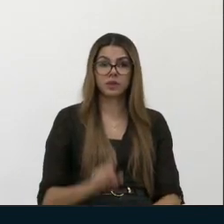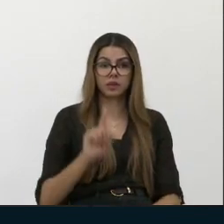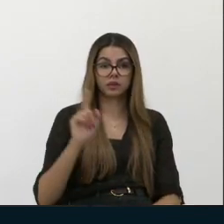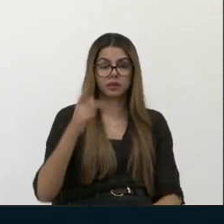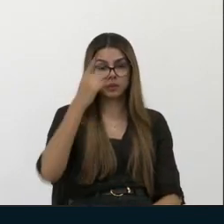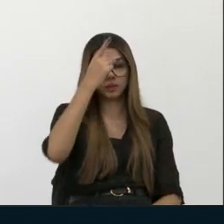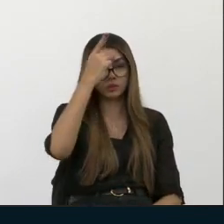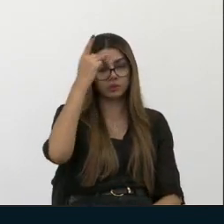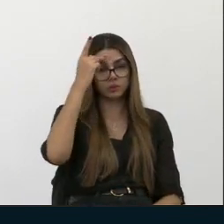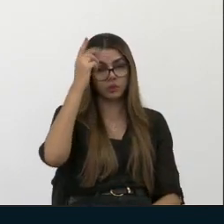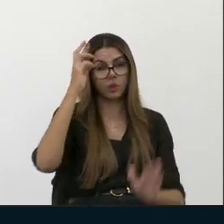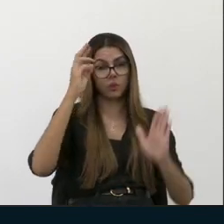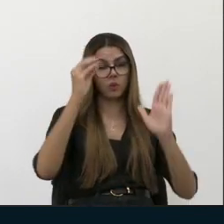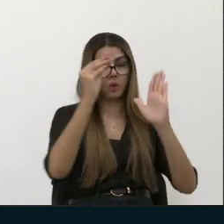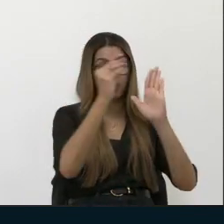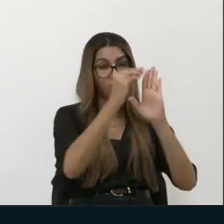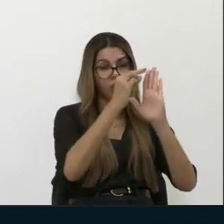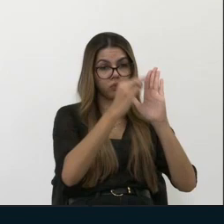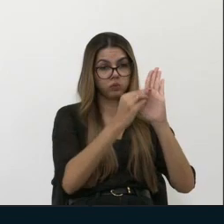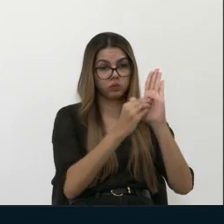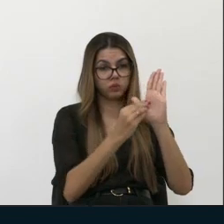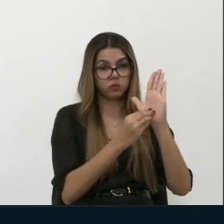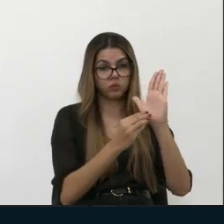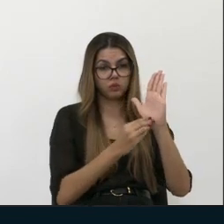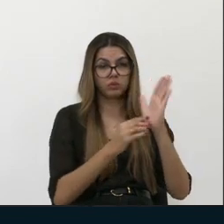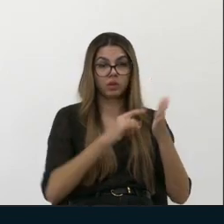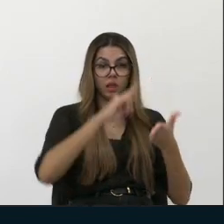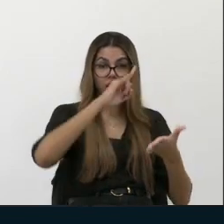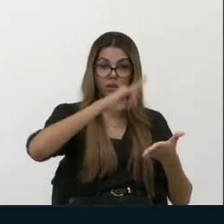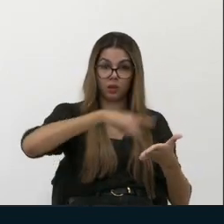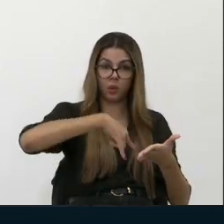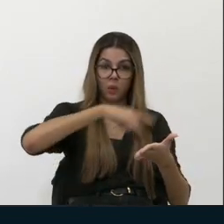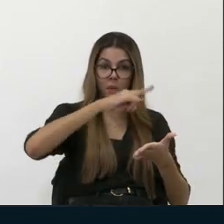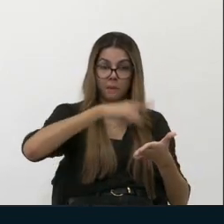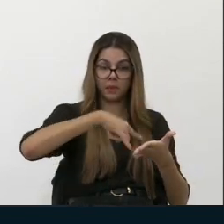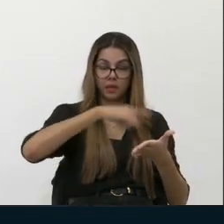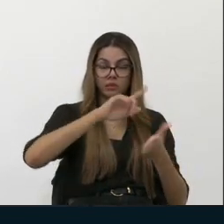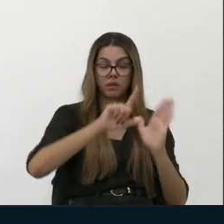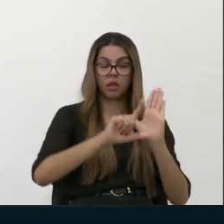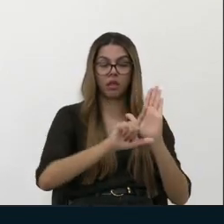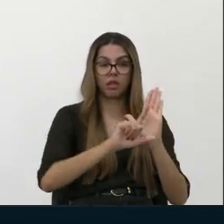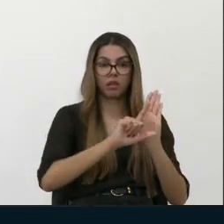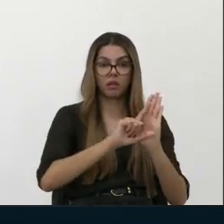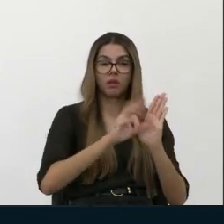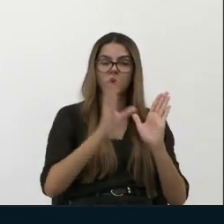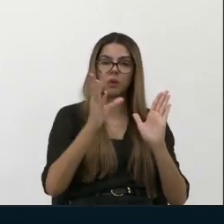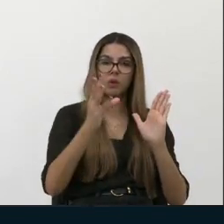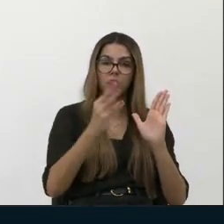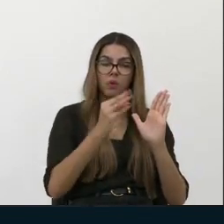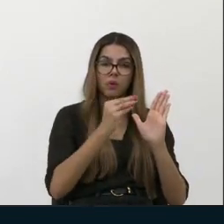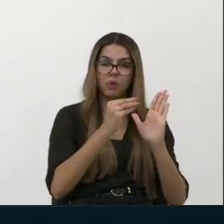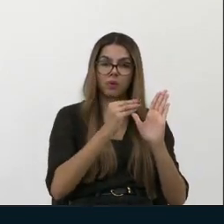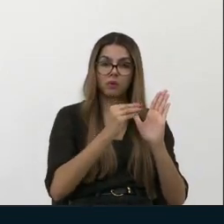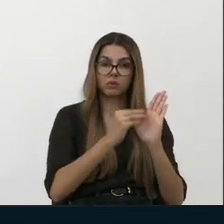os pontos relacionados àquele requerimento, àquele recurso que está sendo colocado,